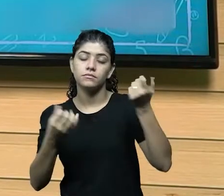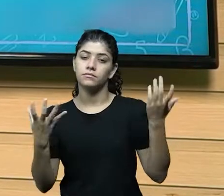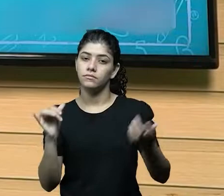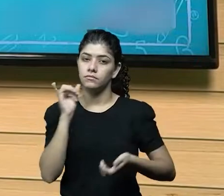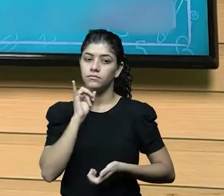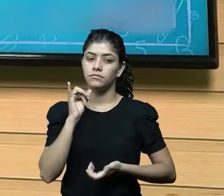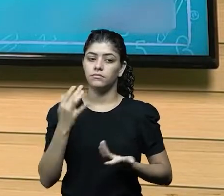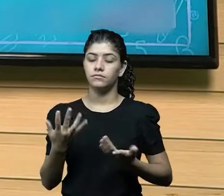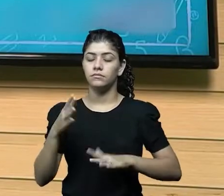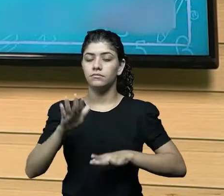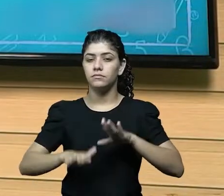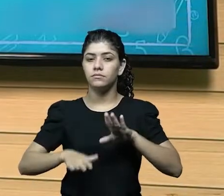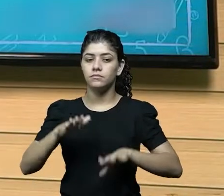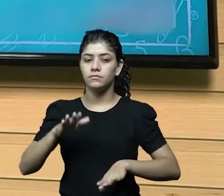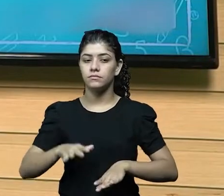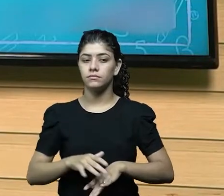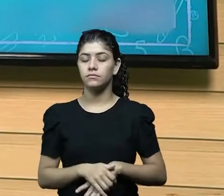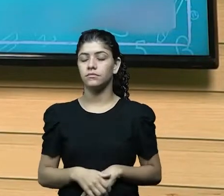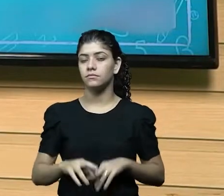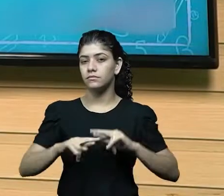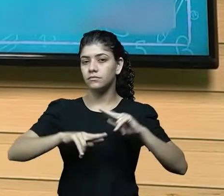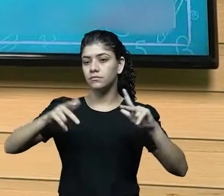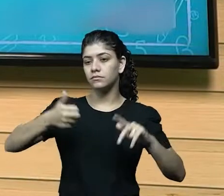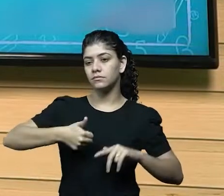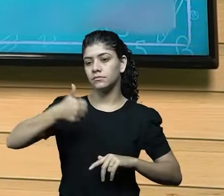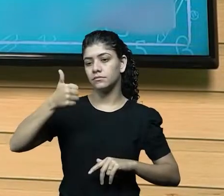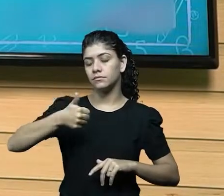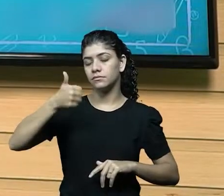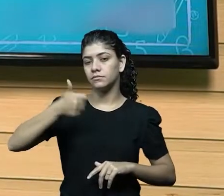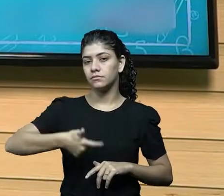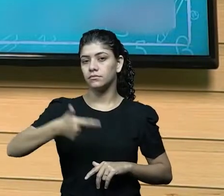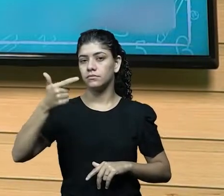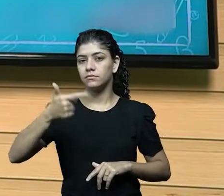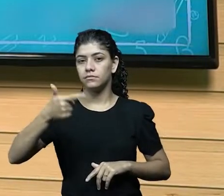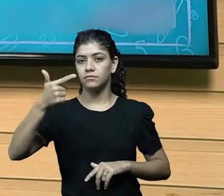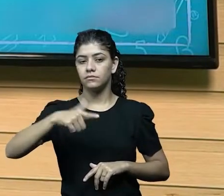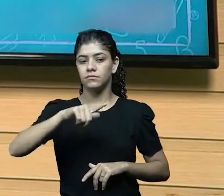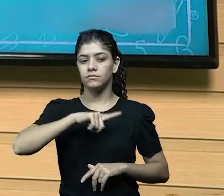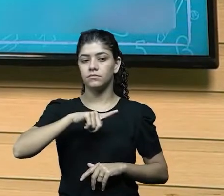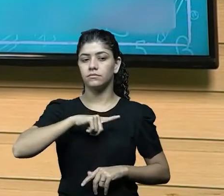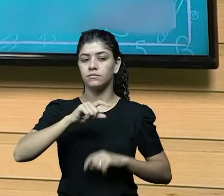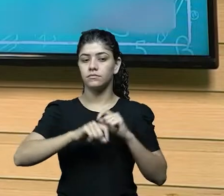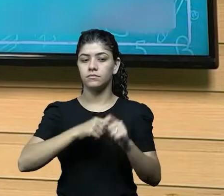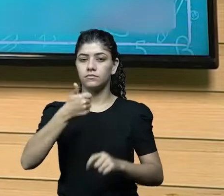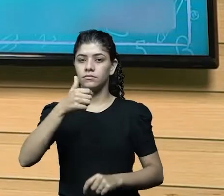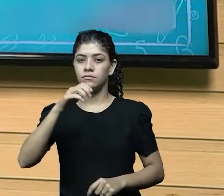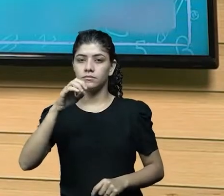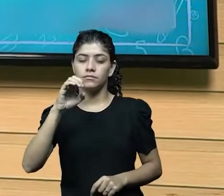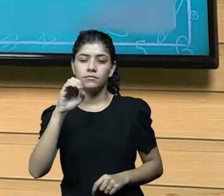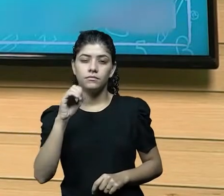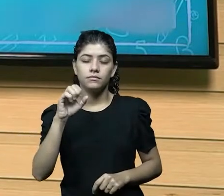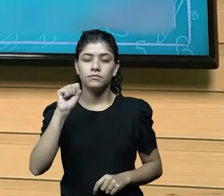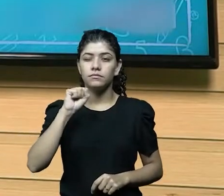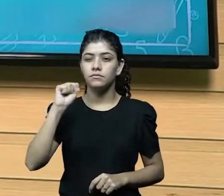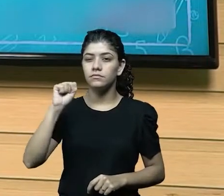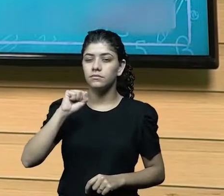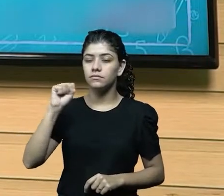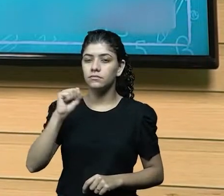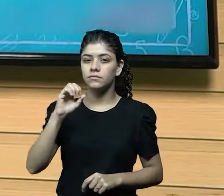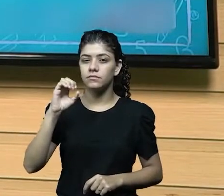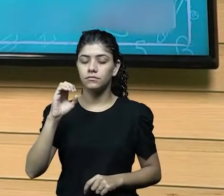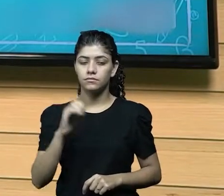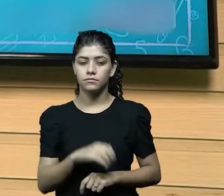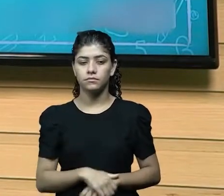Normalmente a diferença ali feita do primeiro para o segundo colocado está ali na casa dos décimos do segundo, dos centésimos,